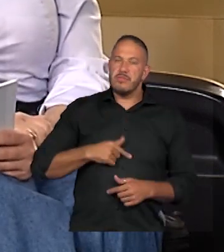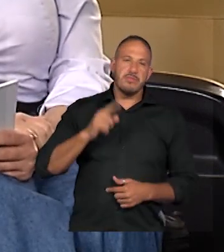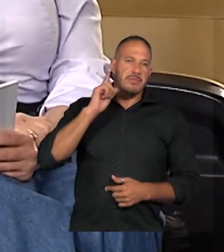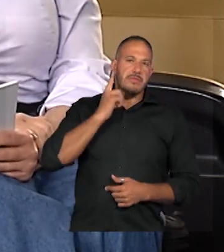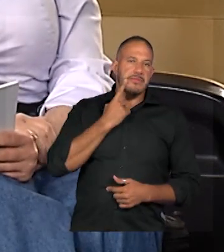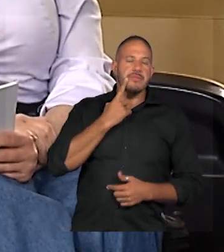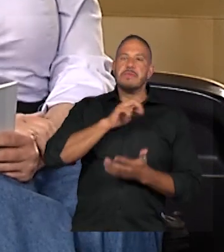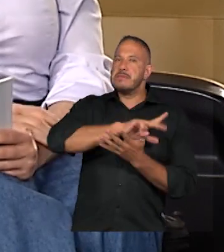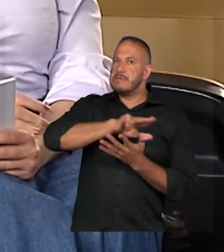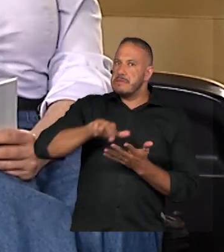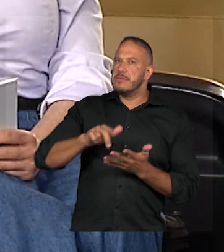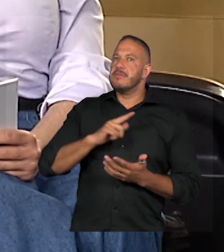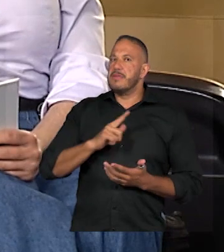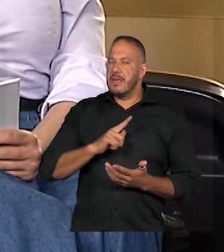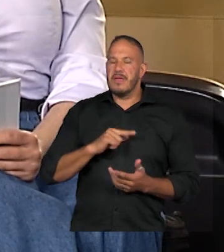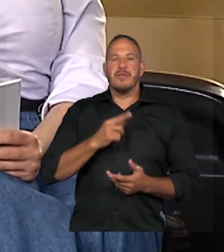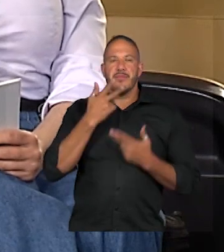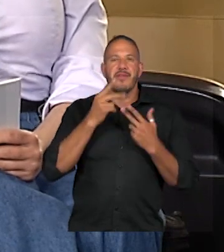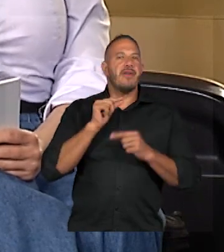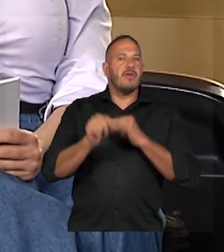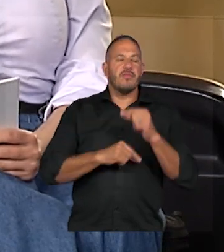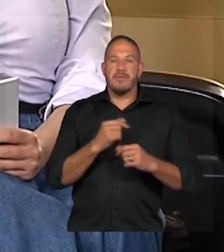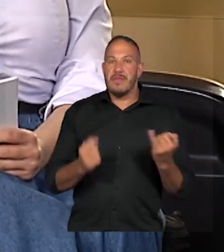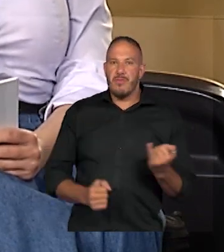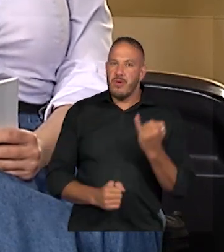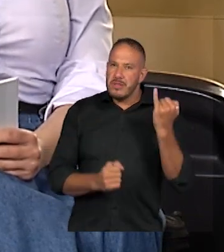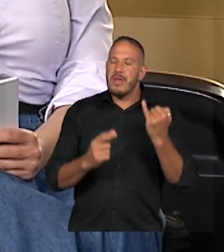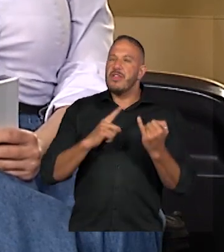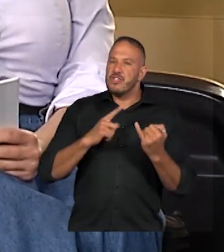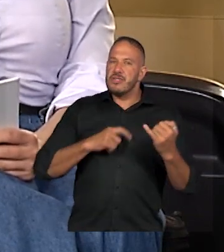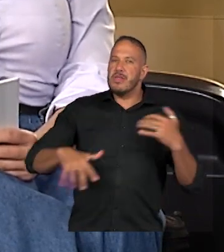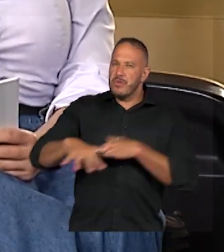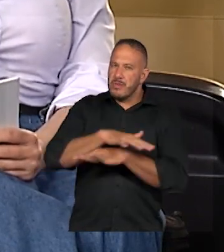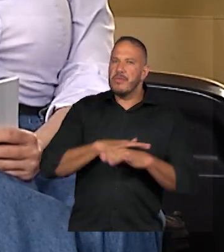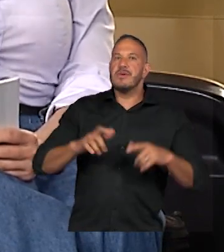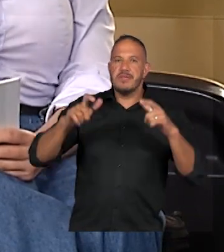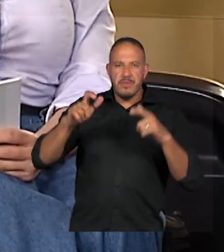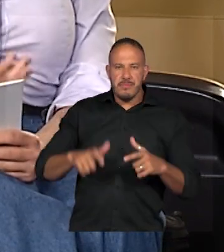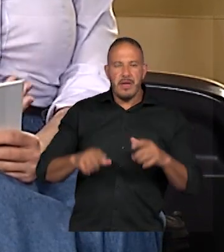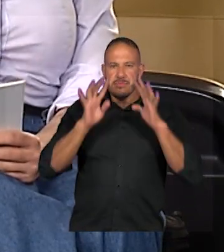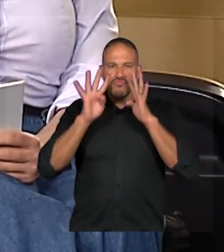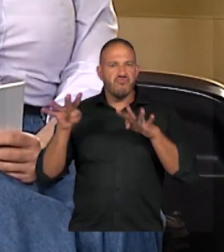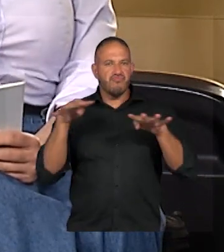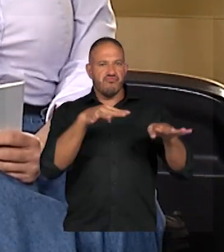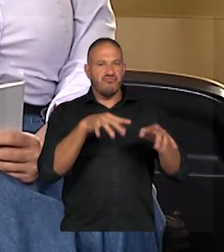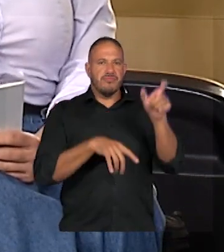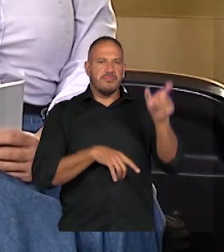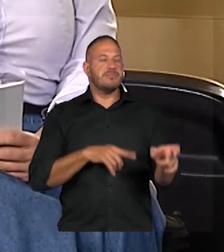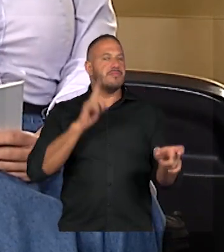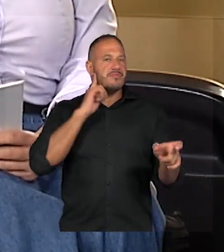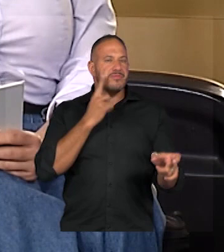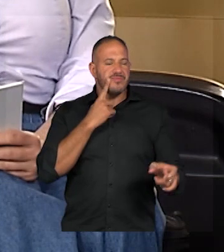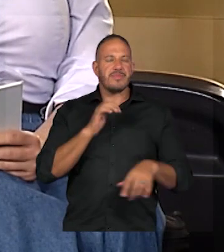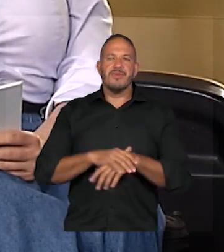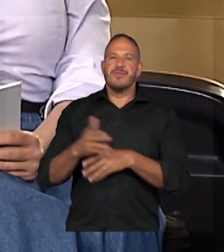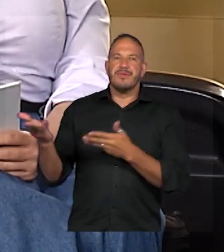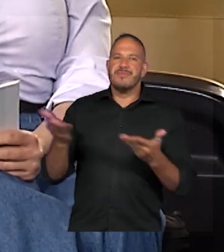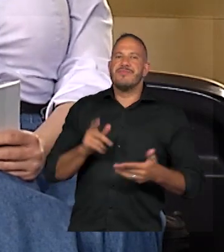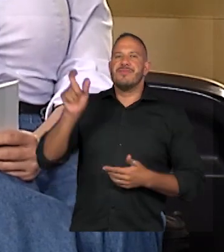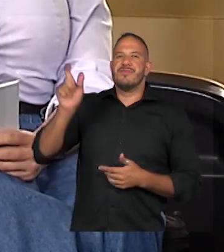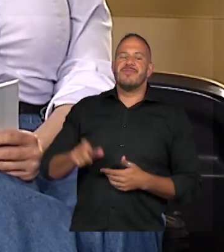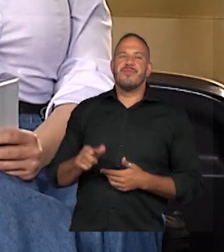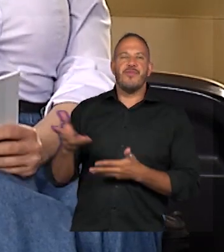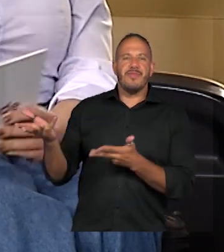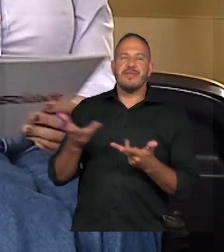Para falar sobre isso, sobre a importância de termos espaços dedicados à visibilidade surda, nós trazemos uma convidada hoje para